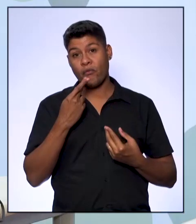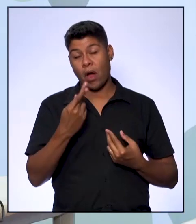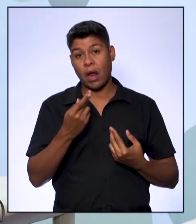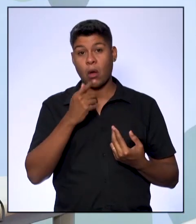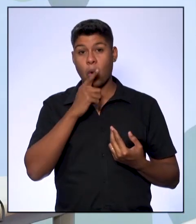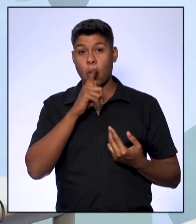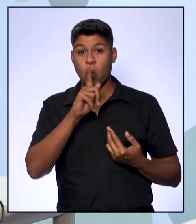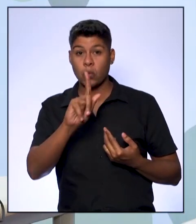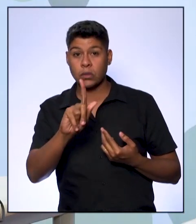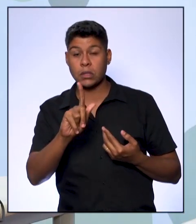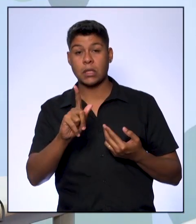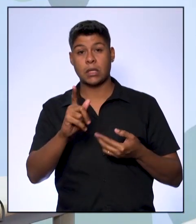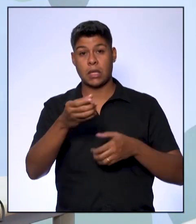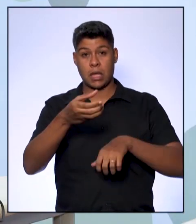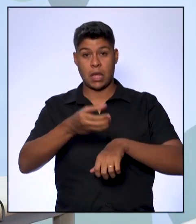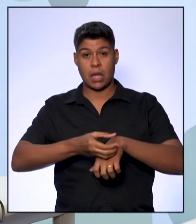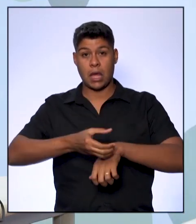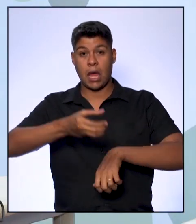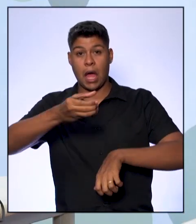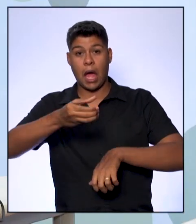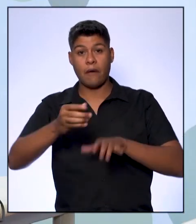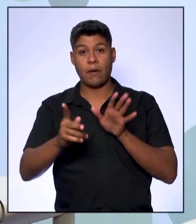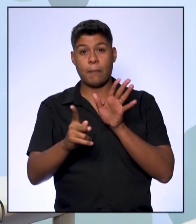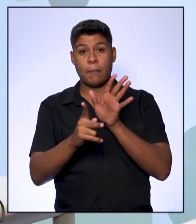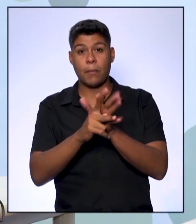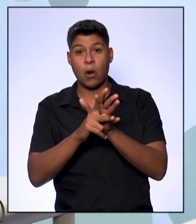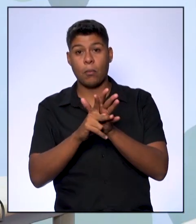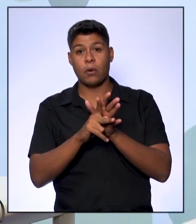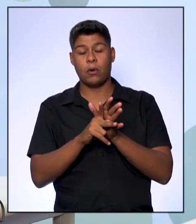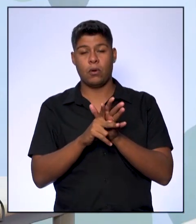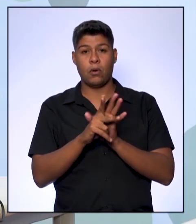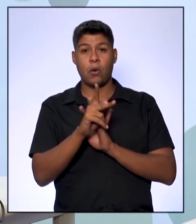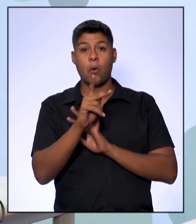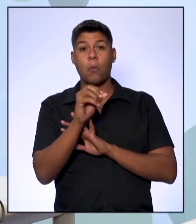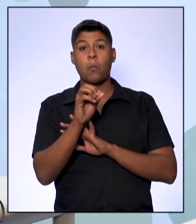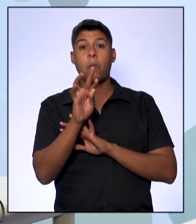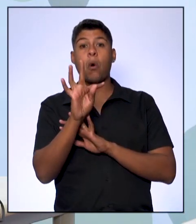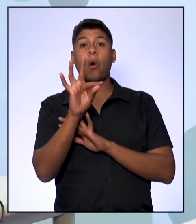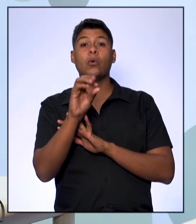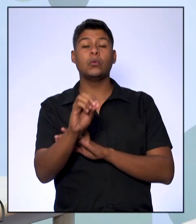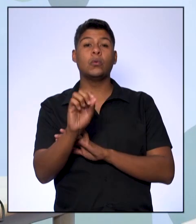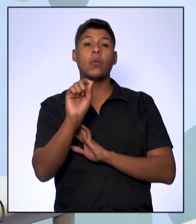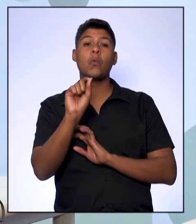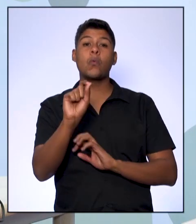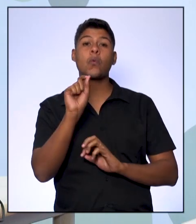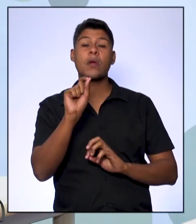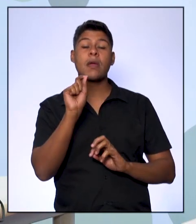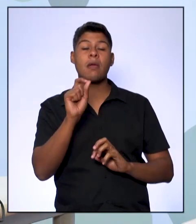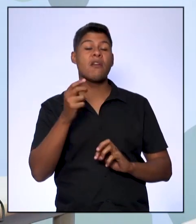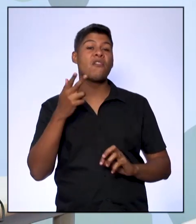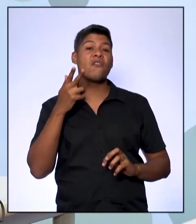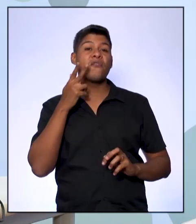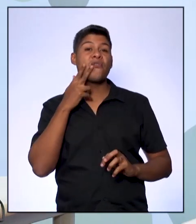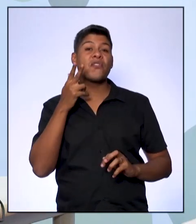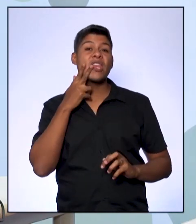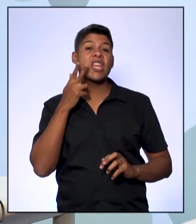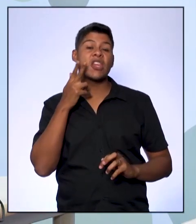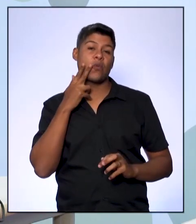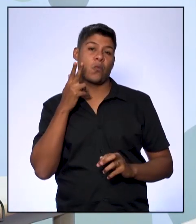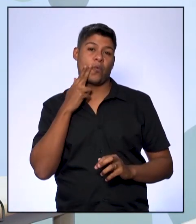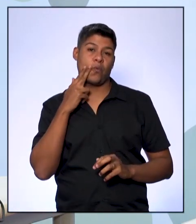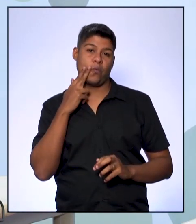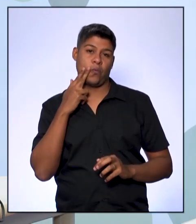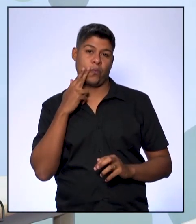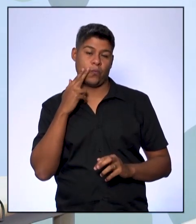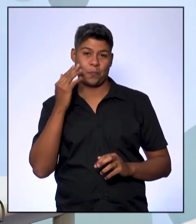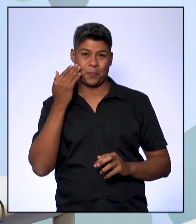ganhei uma garrafa do legítimo porto eu tô querendo dizer que eu ganhei uma garrafa do legítimo